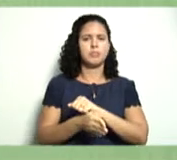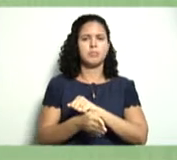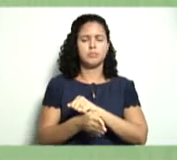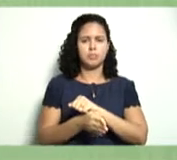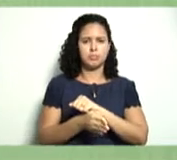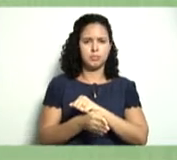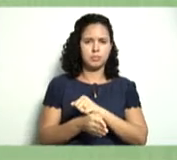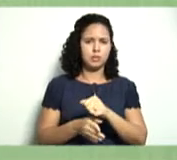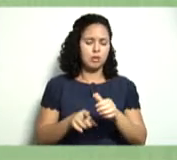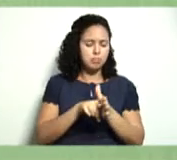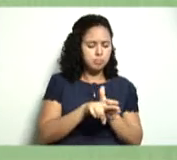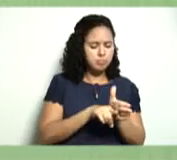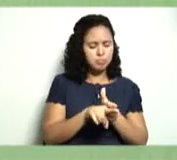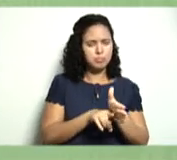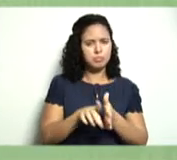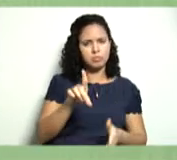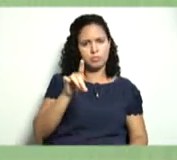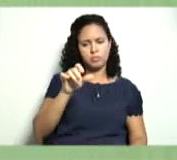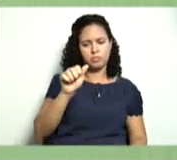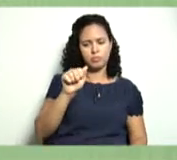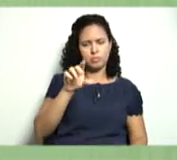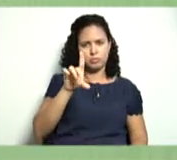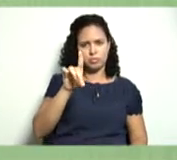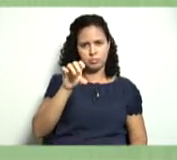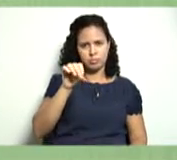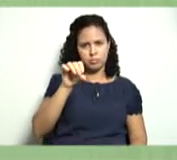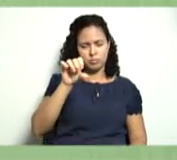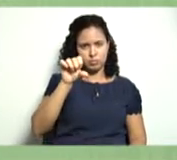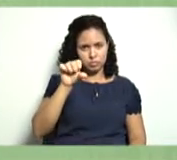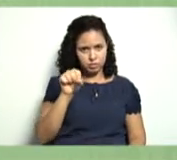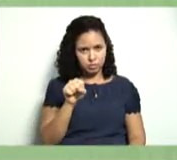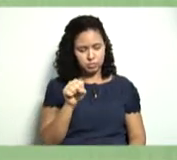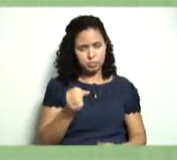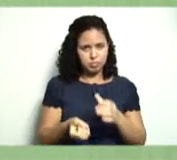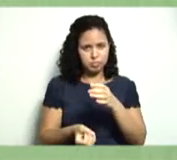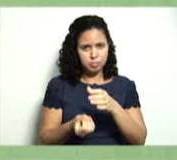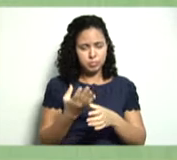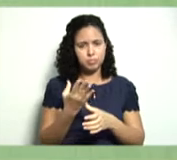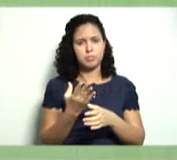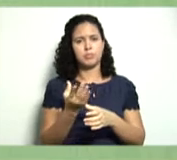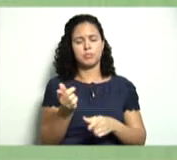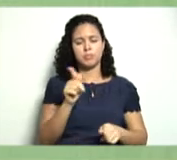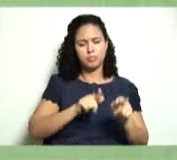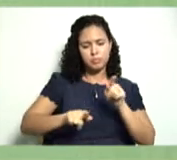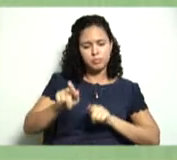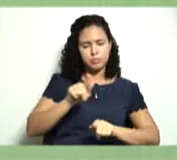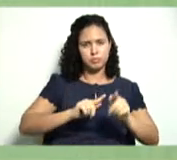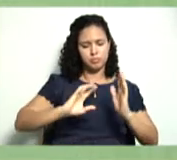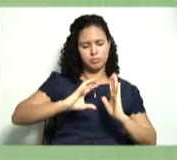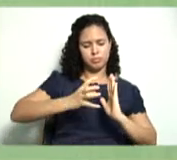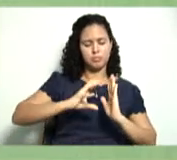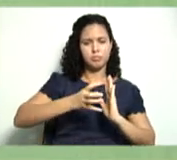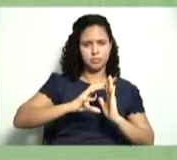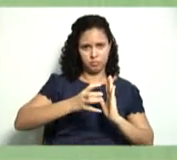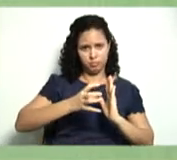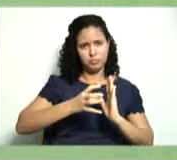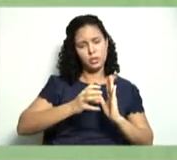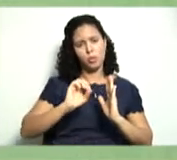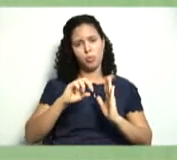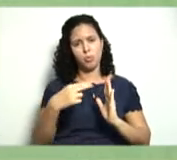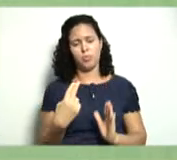dados foram criado o sistema gerenciador de banco de dados ou sgbd